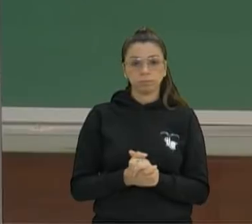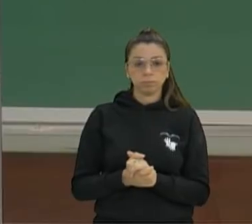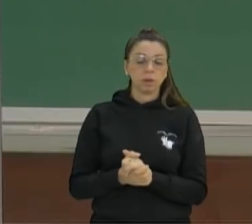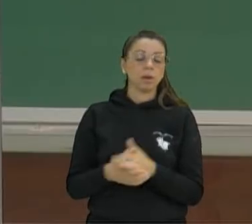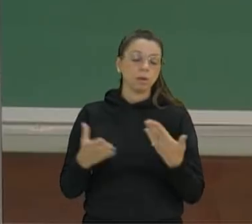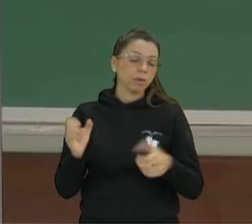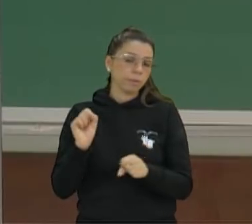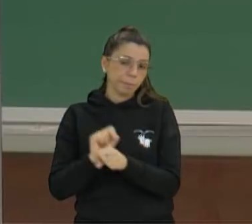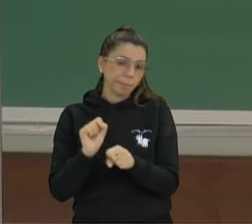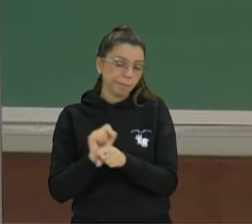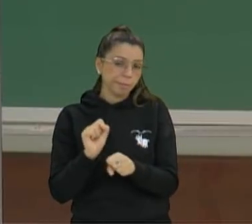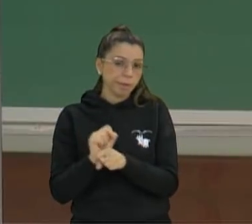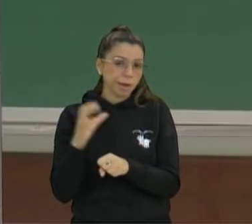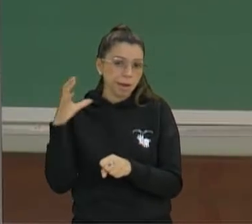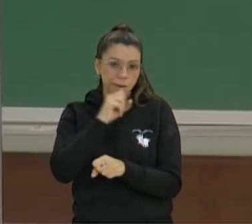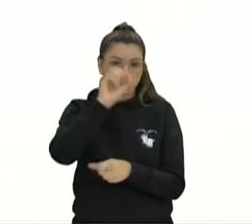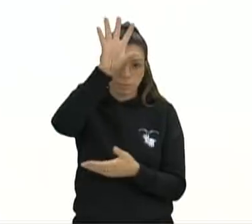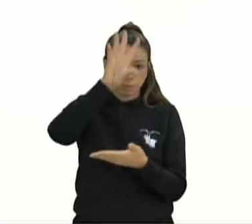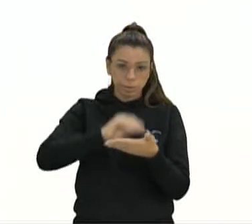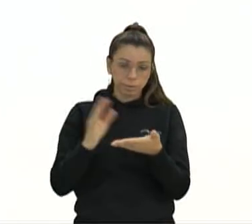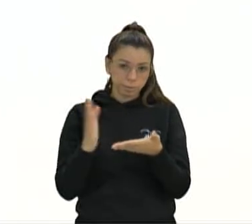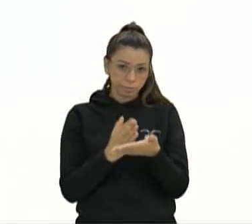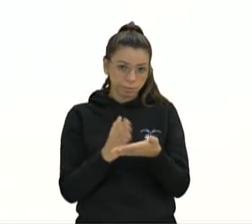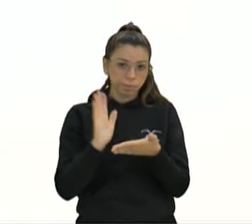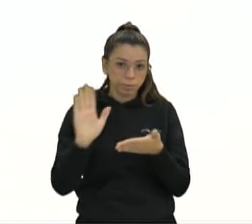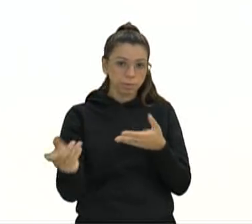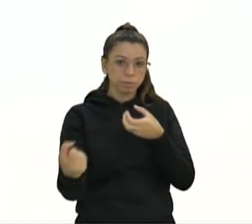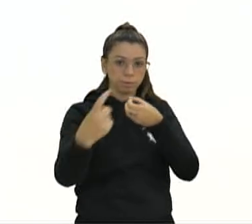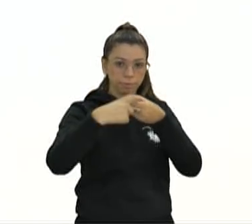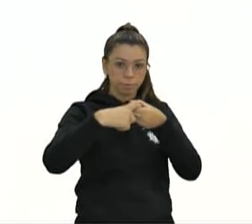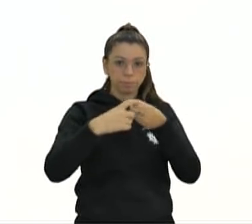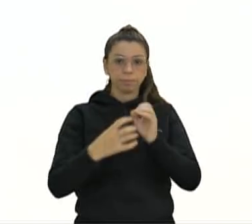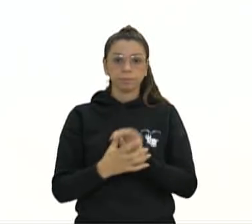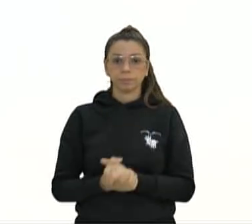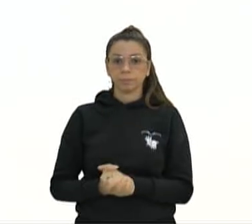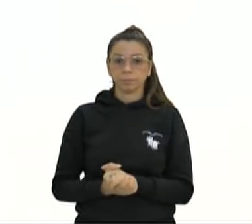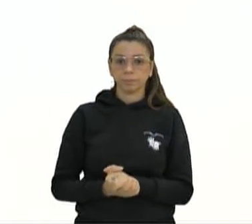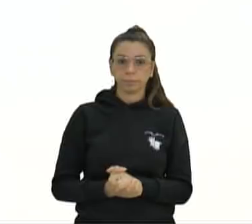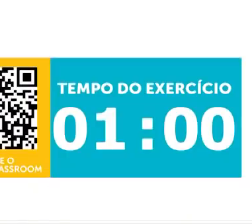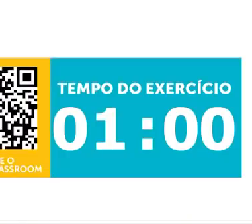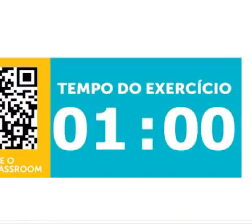uma pausa rápida para você anotar isso no seu caderno e a gente já volta.